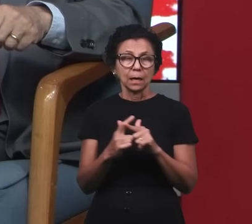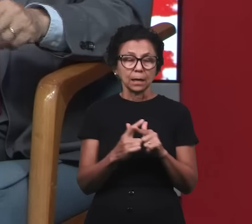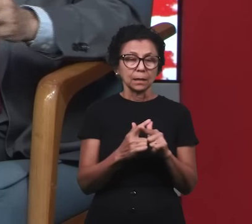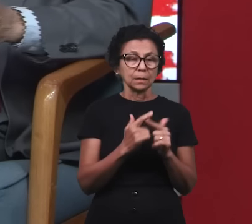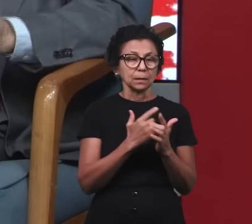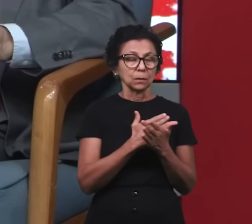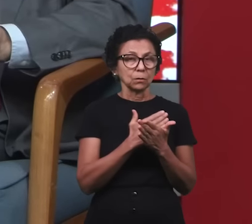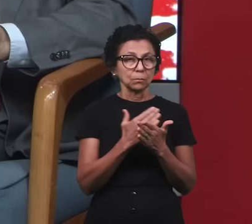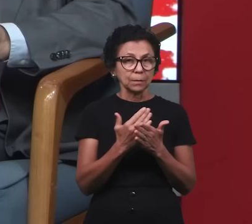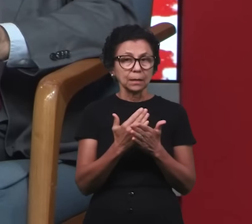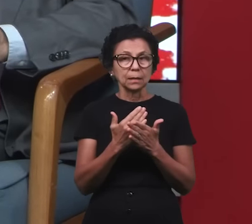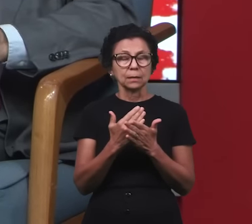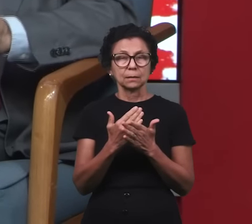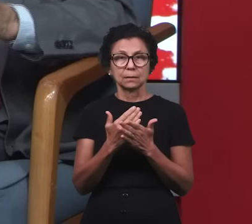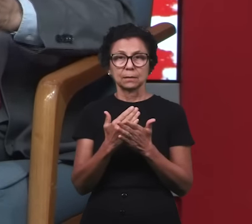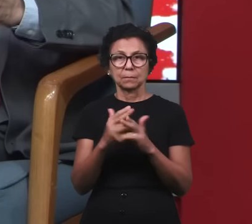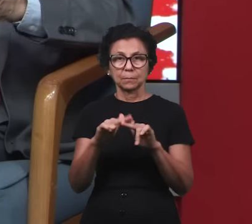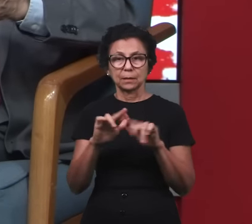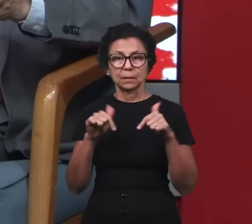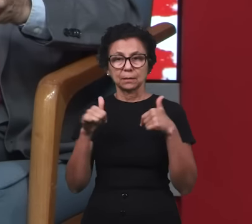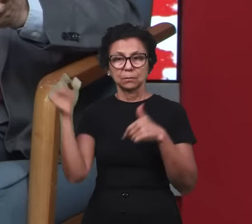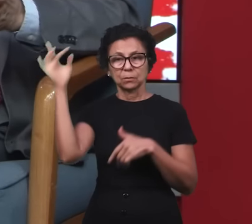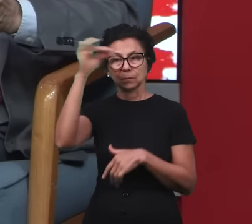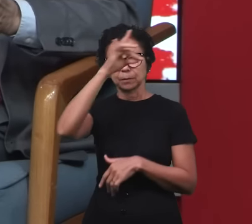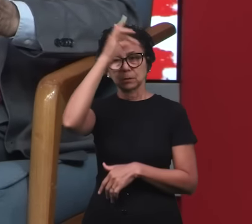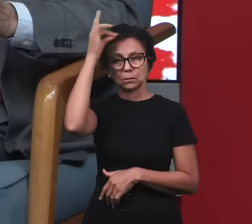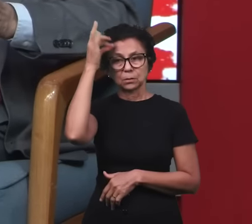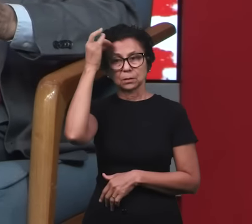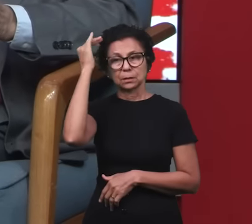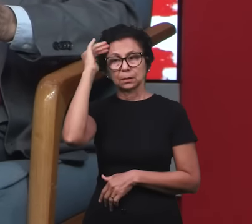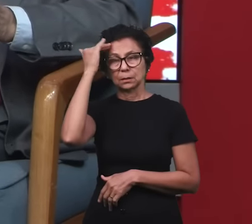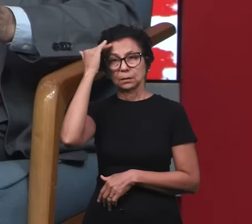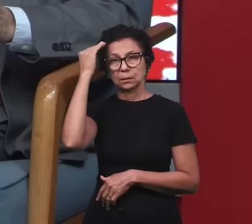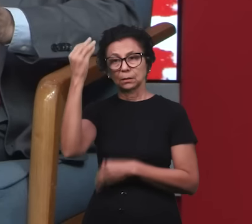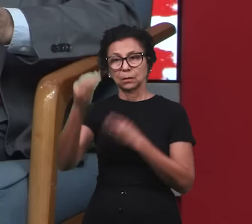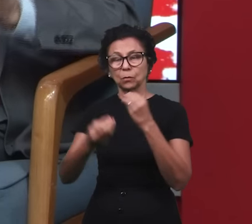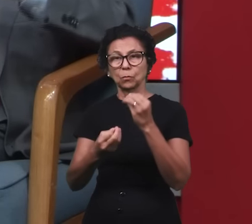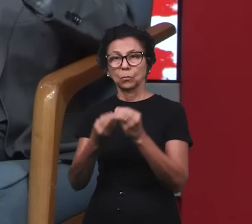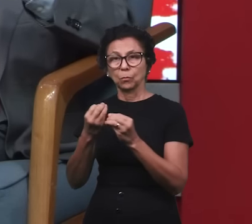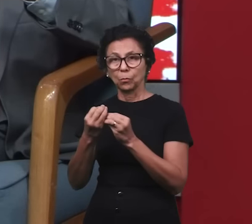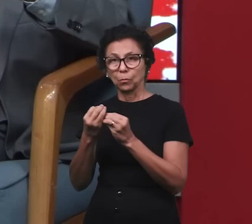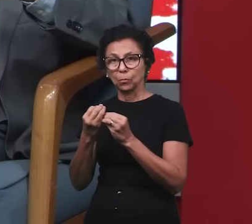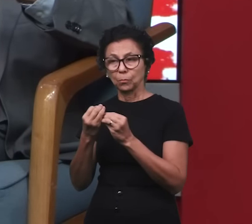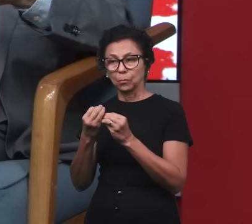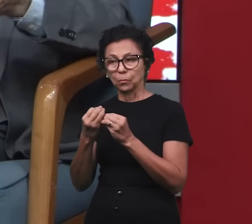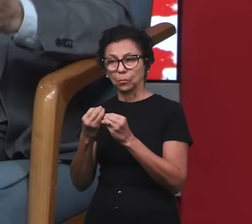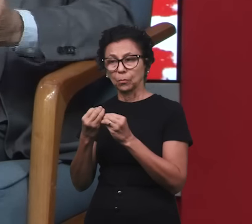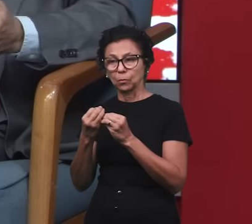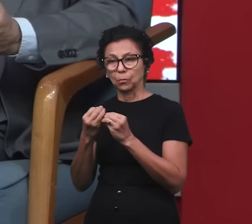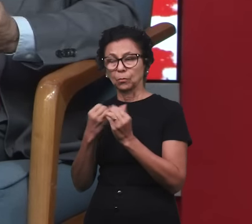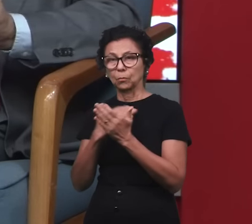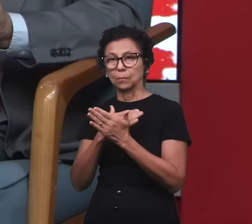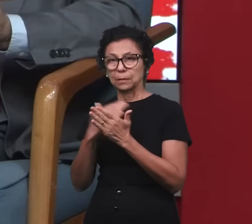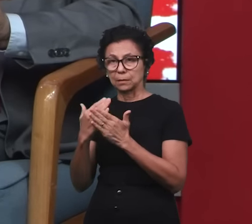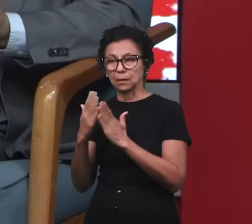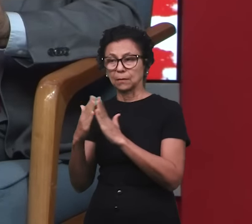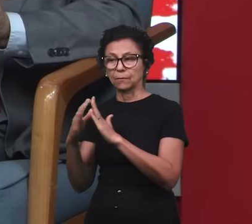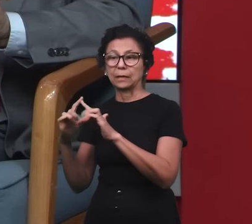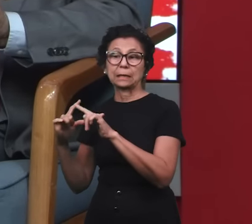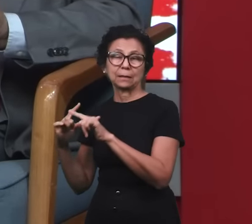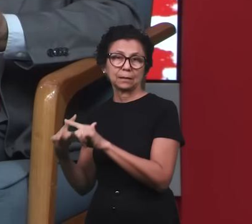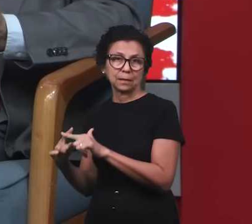próprio Espírito como a igreja funcionava, é claro que, baseado